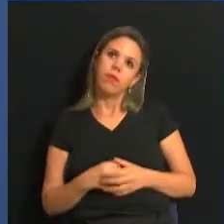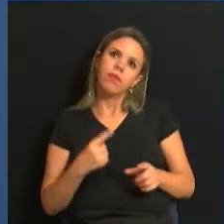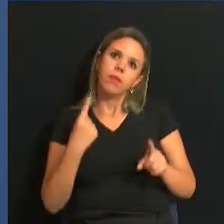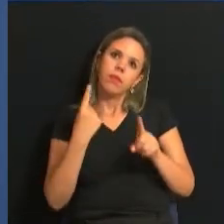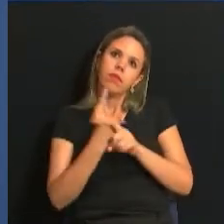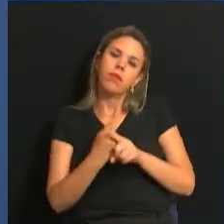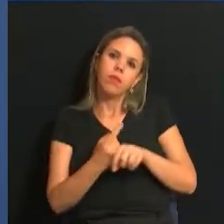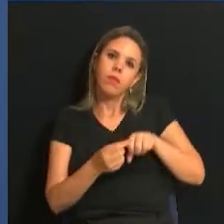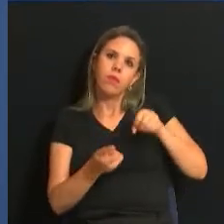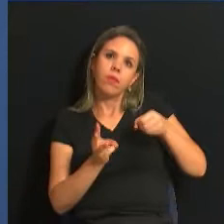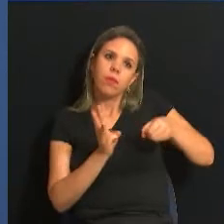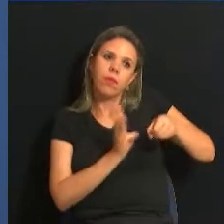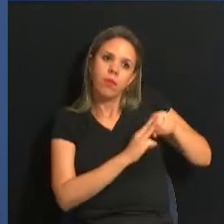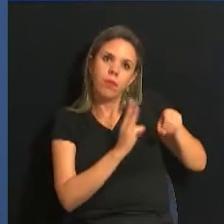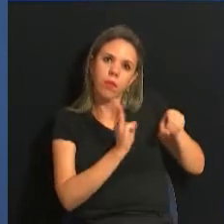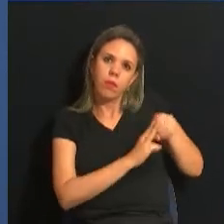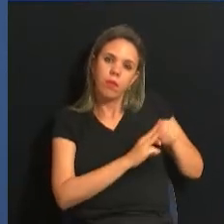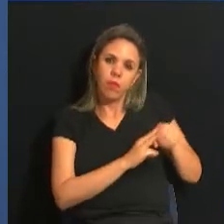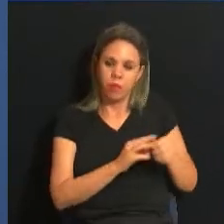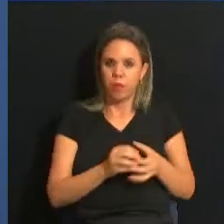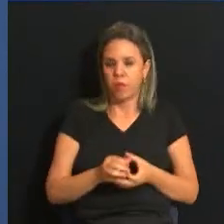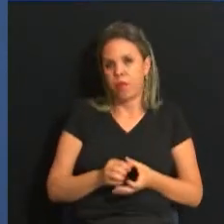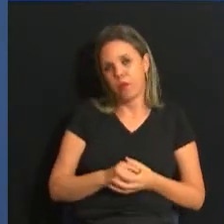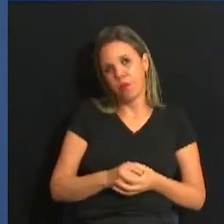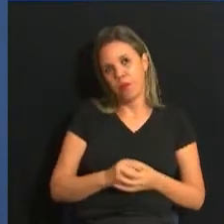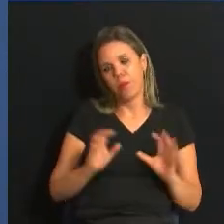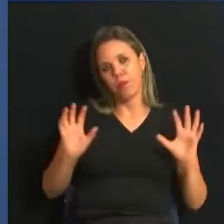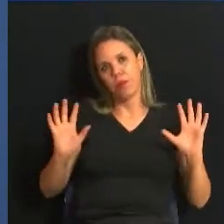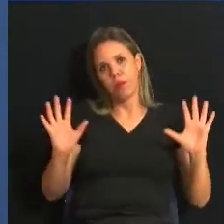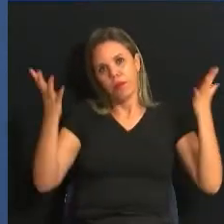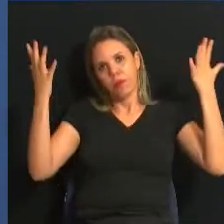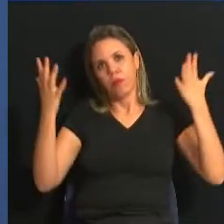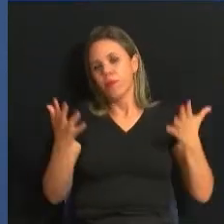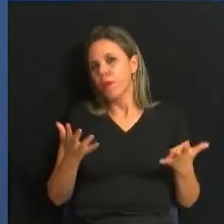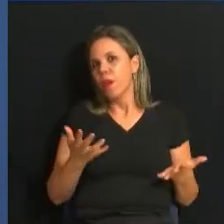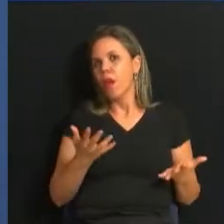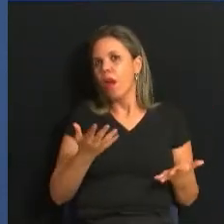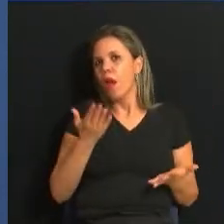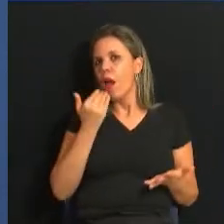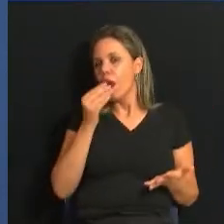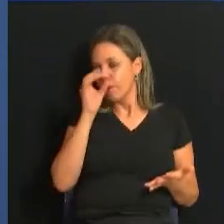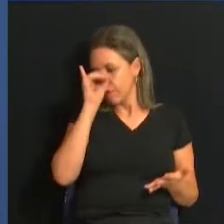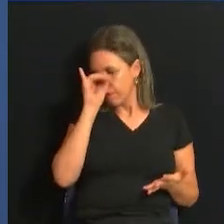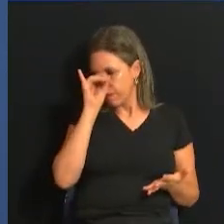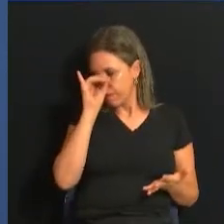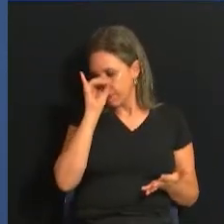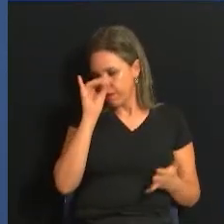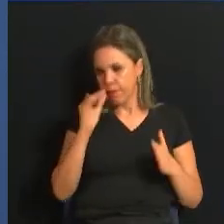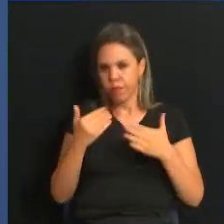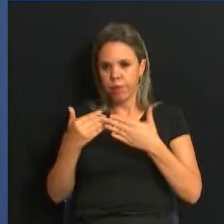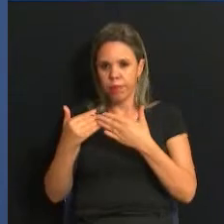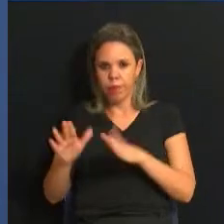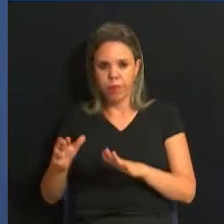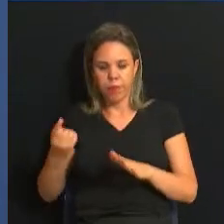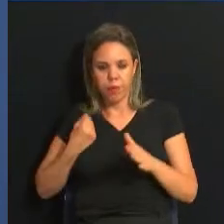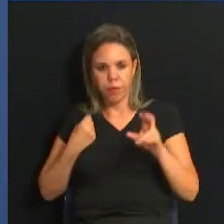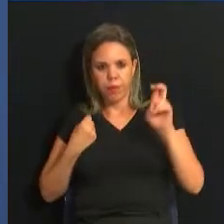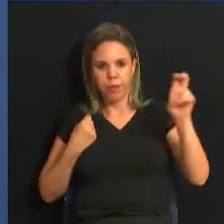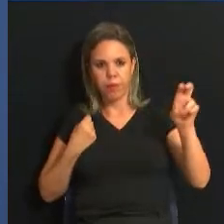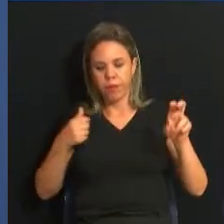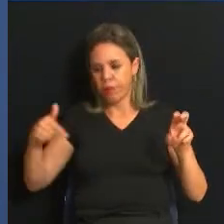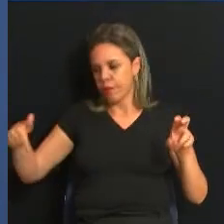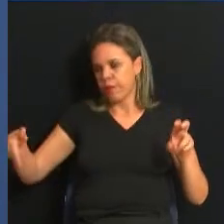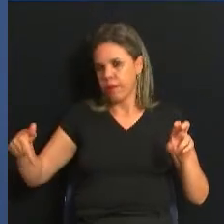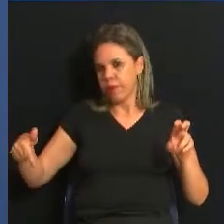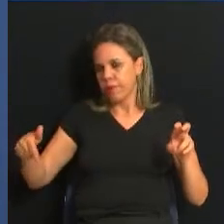Volkswagen de Antigo Mobilismo e o Festival de Torresmo. A entrada é pelos portões 5 e 7